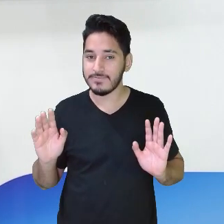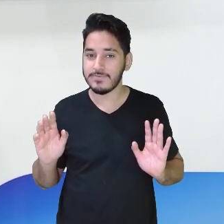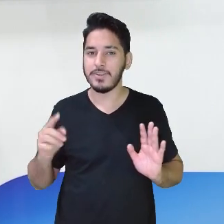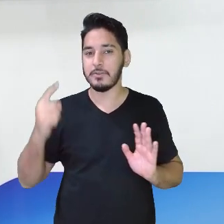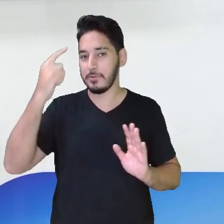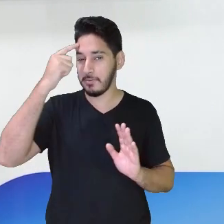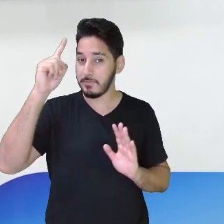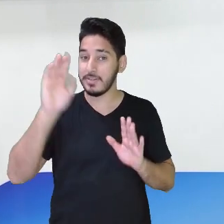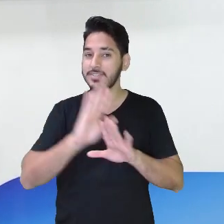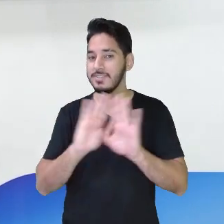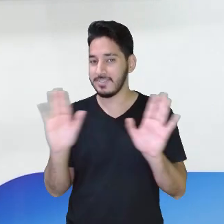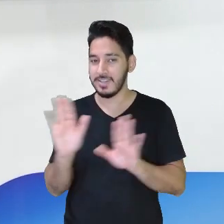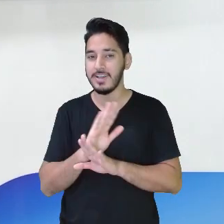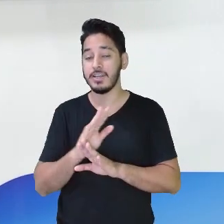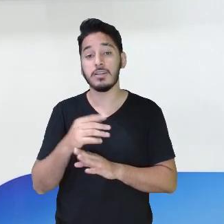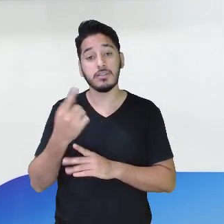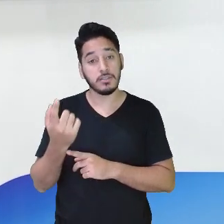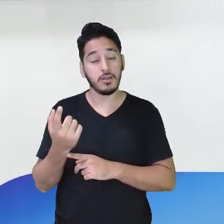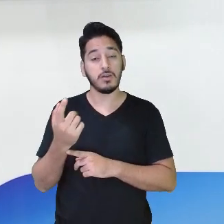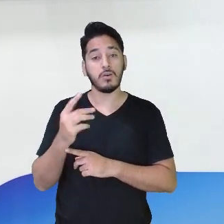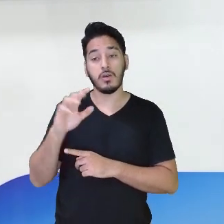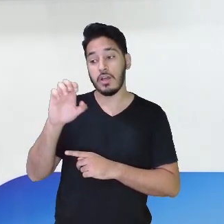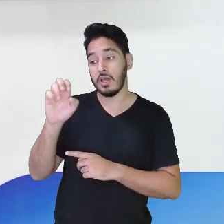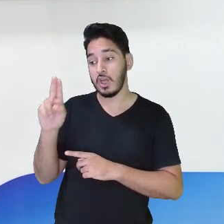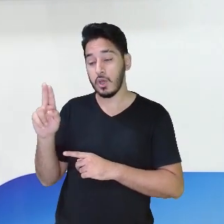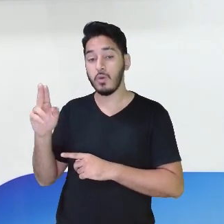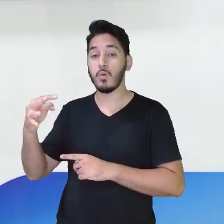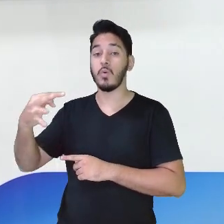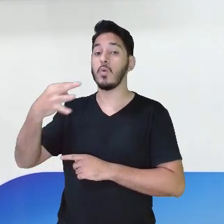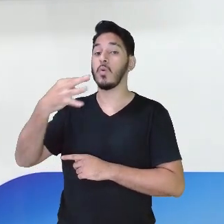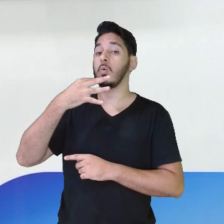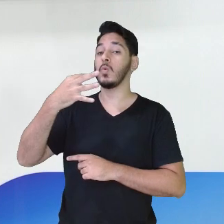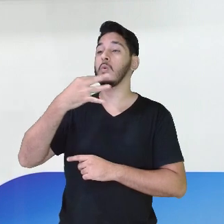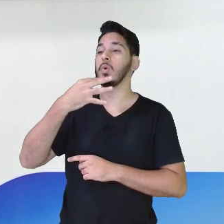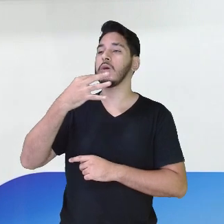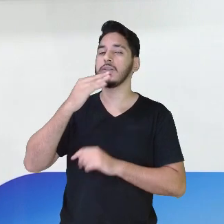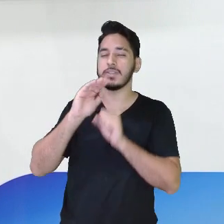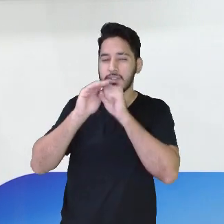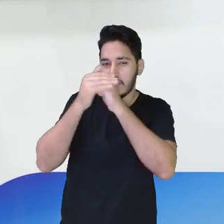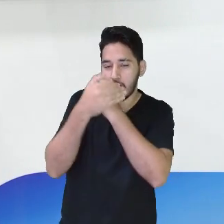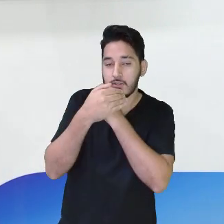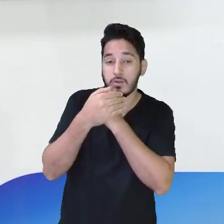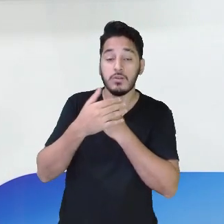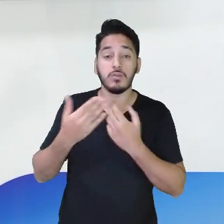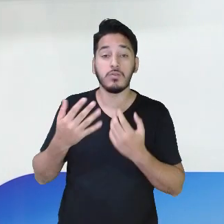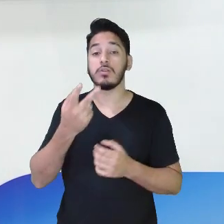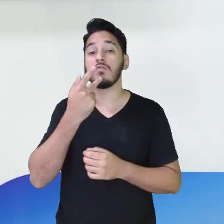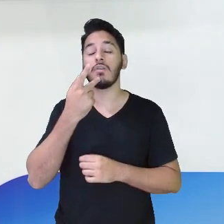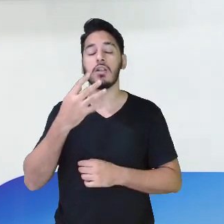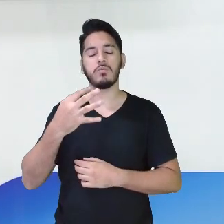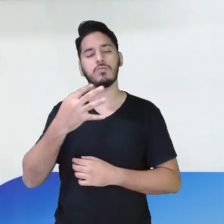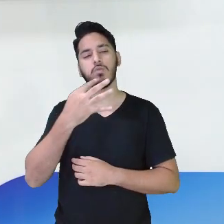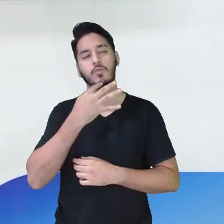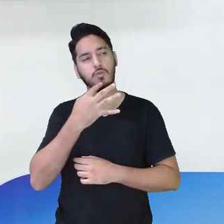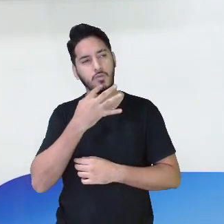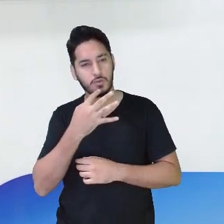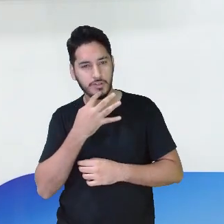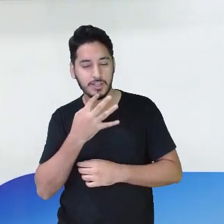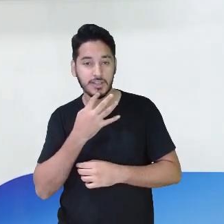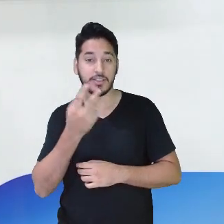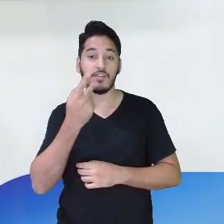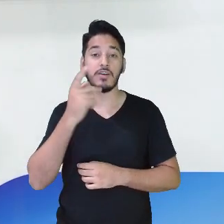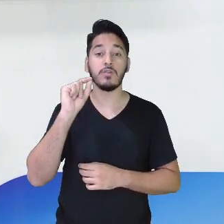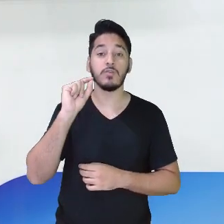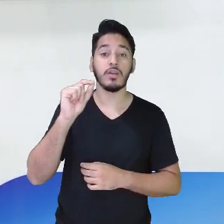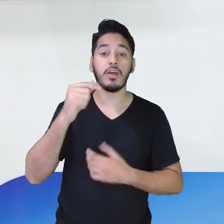tinha pensado nisso, o eu está escrito ali bem, está escondidinho do conheço ali, se escondeu o eu. Então, quando ele diz assim, conheço, ele está dizendo o